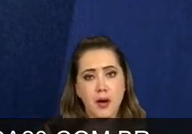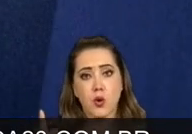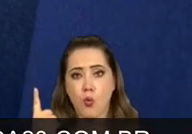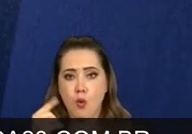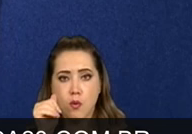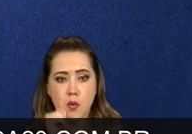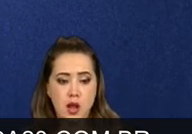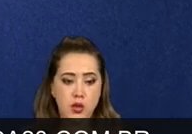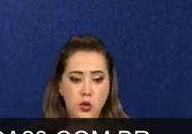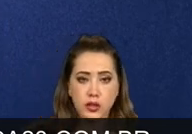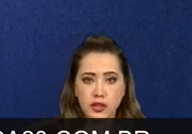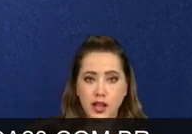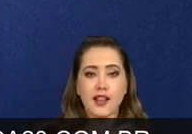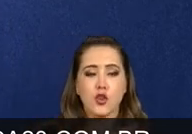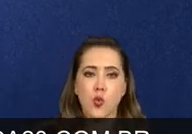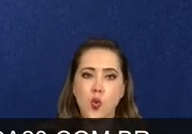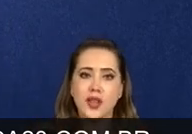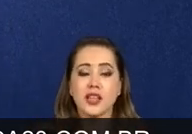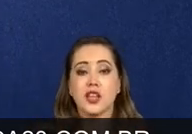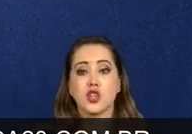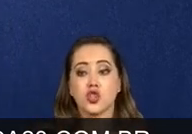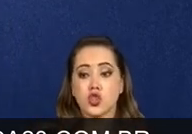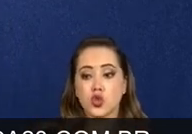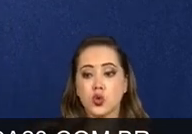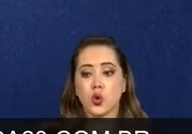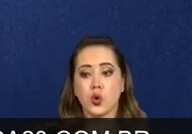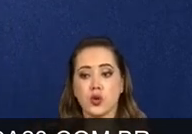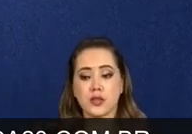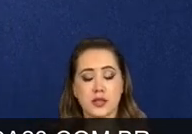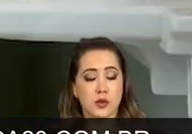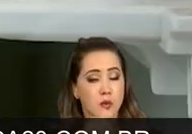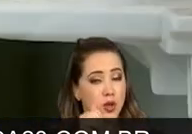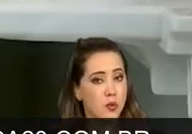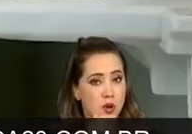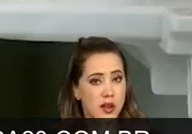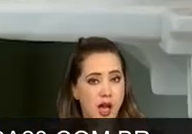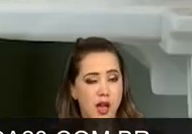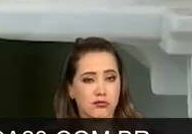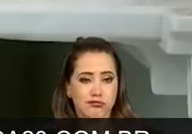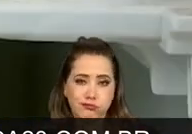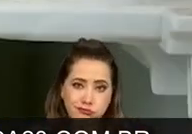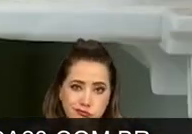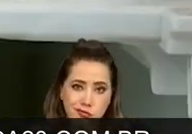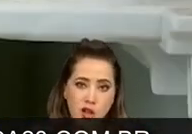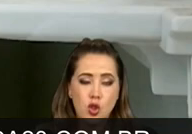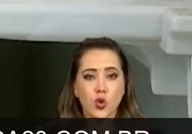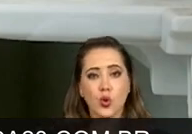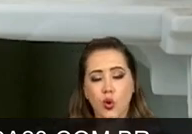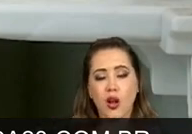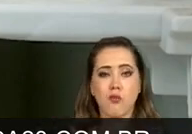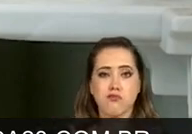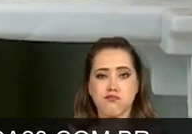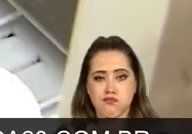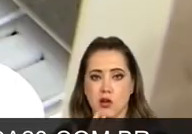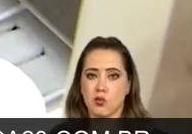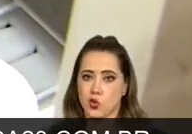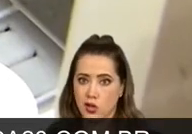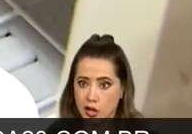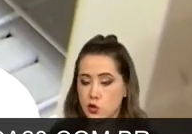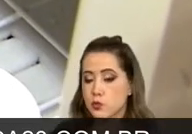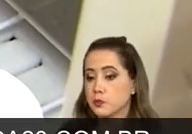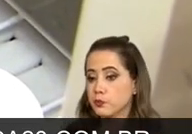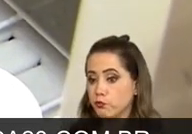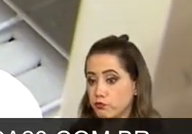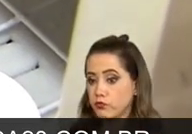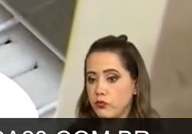doadora para 12 assistidas pelos bancos de leite a partir dos anos 80 programa de âmbito nacional